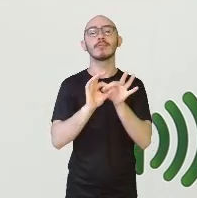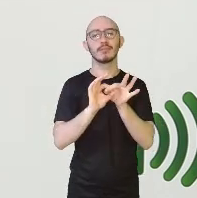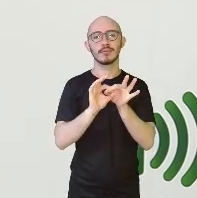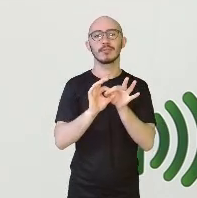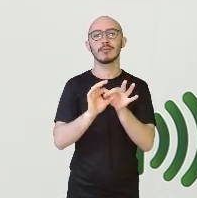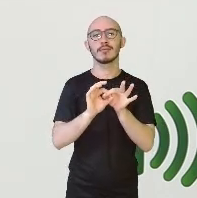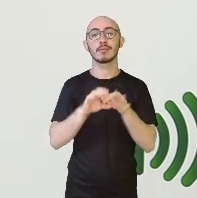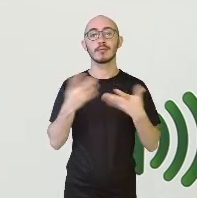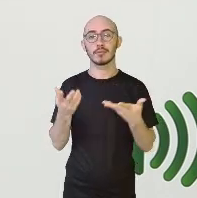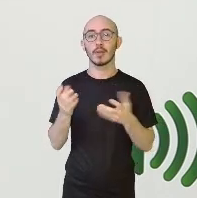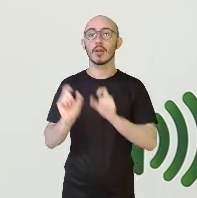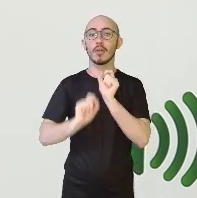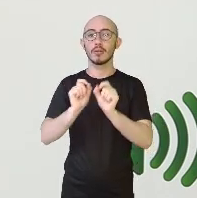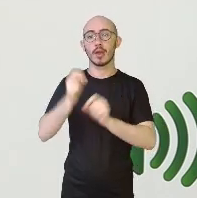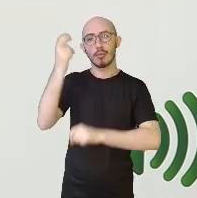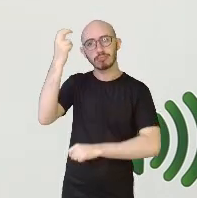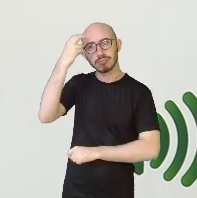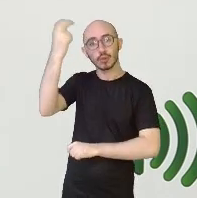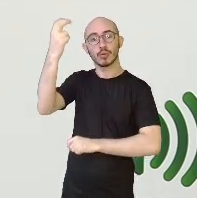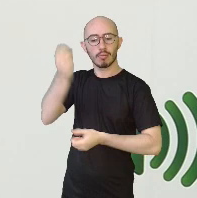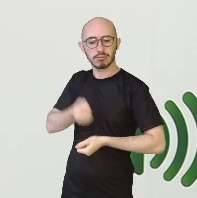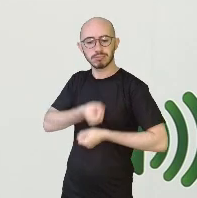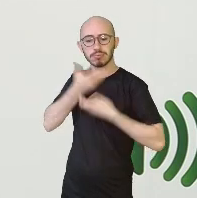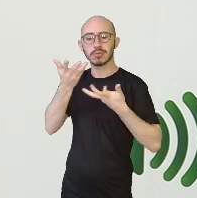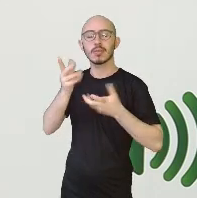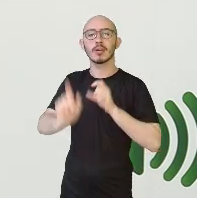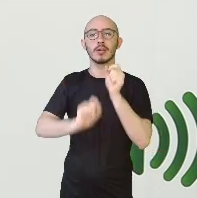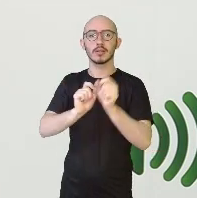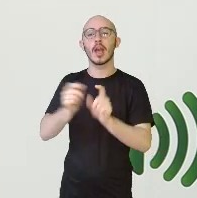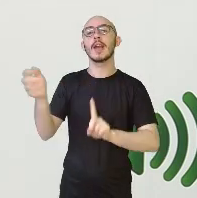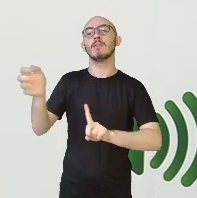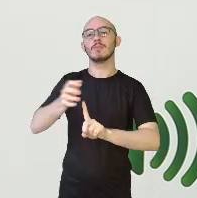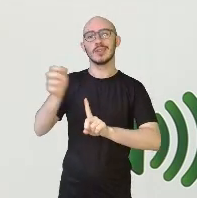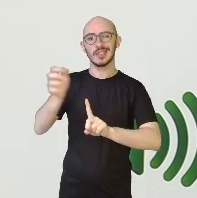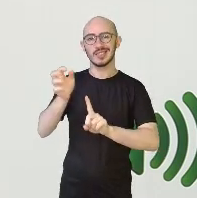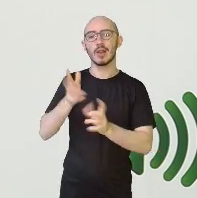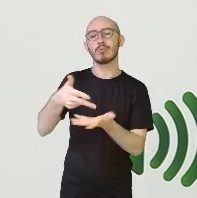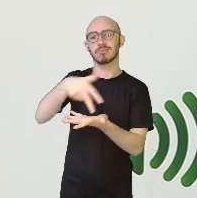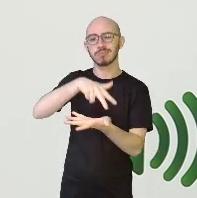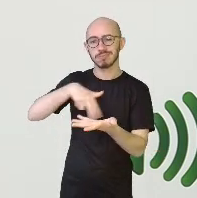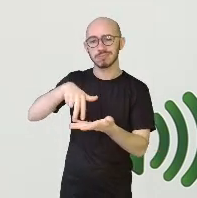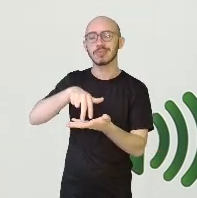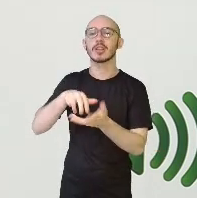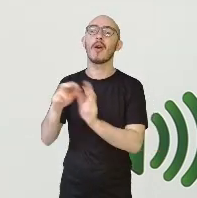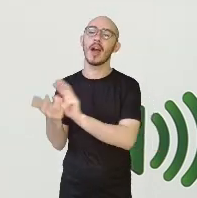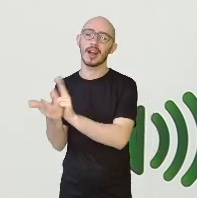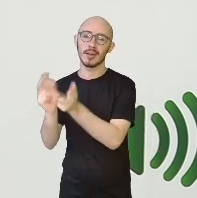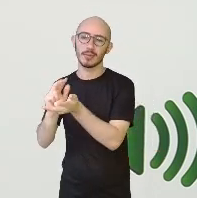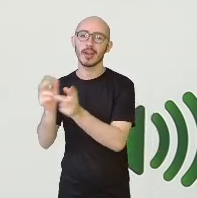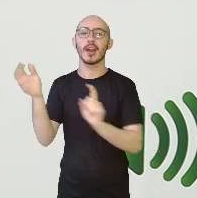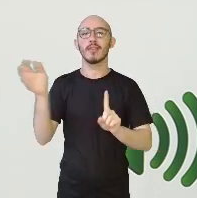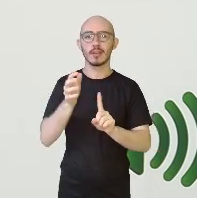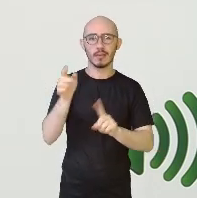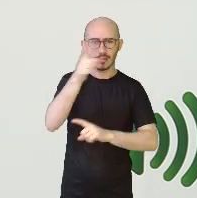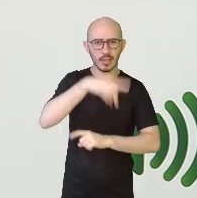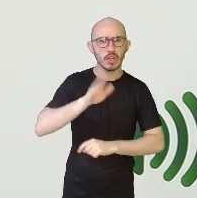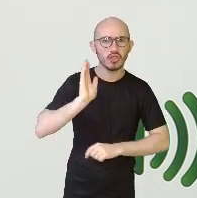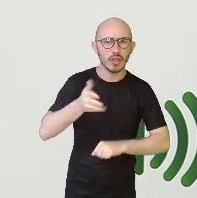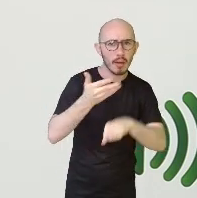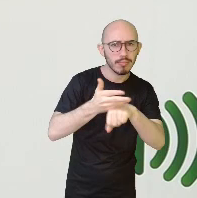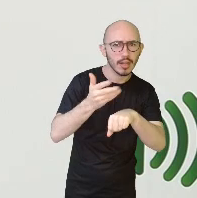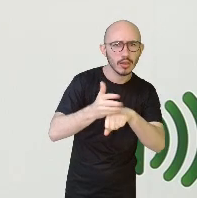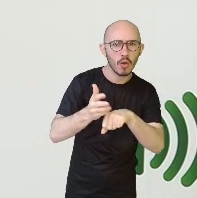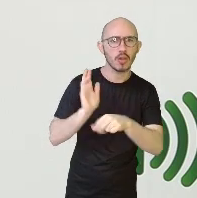manifestações culturais que influenciaram no passo do frevo, a capoeira. Você já jogou capoeira?